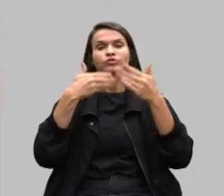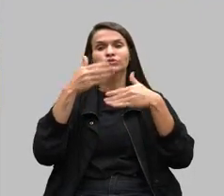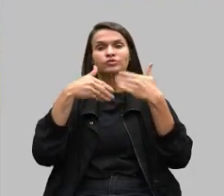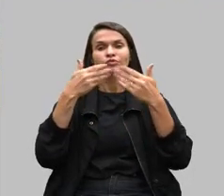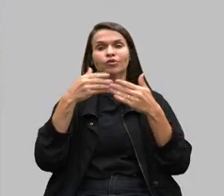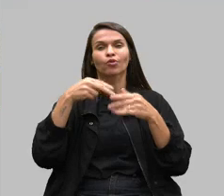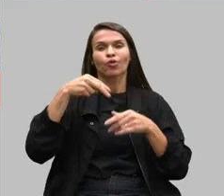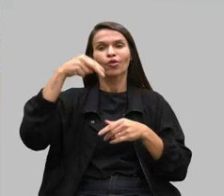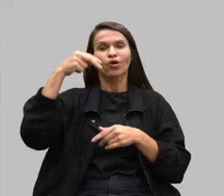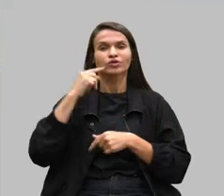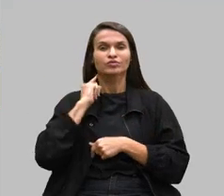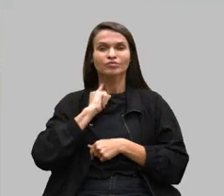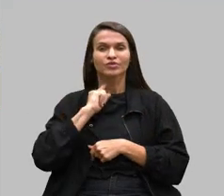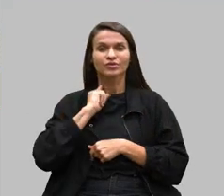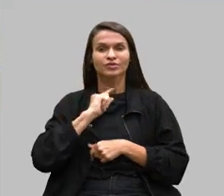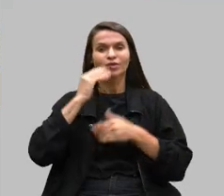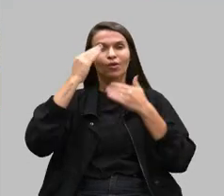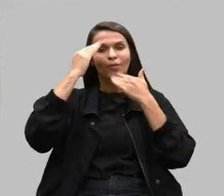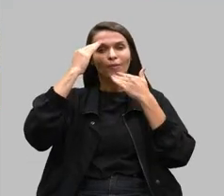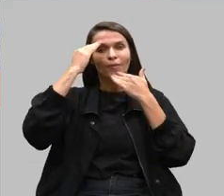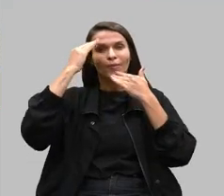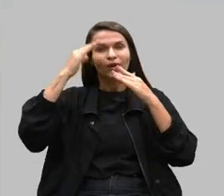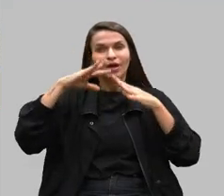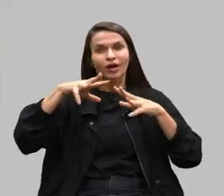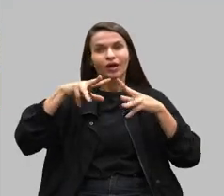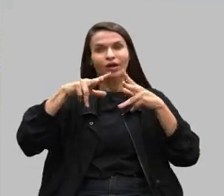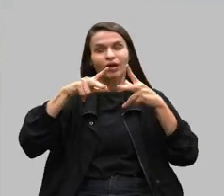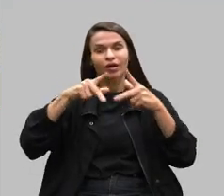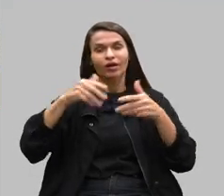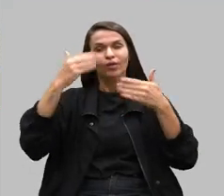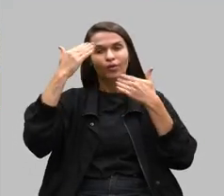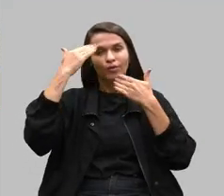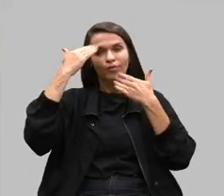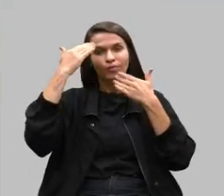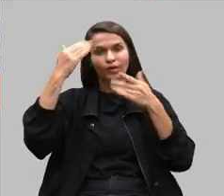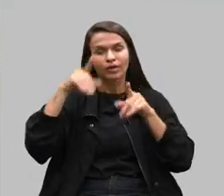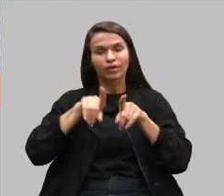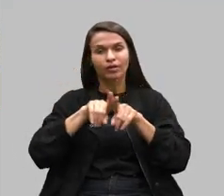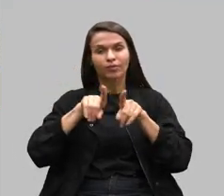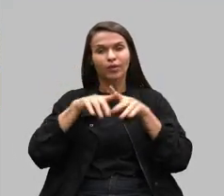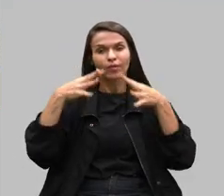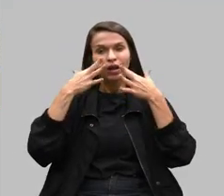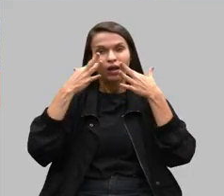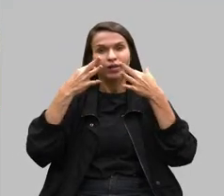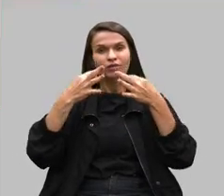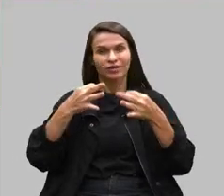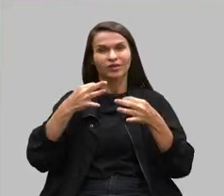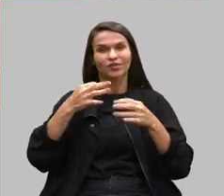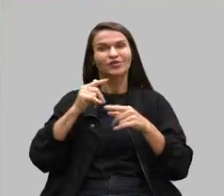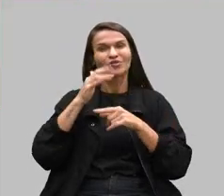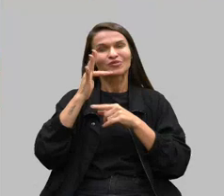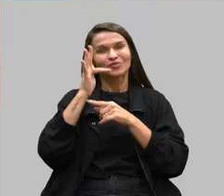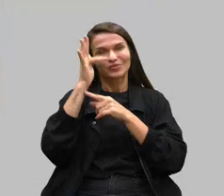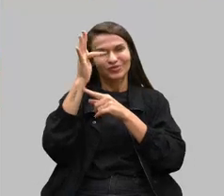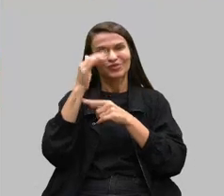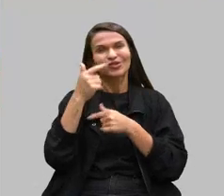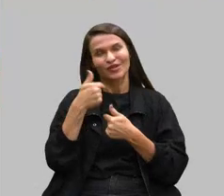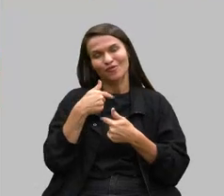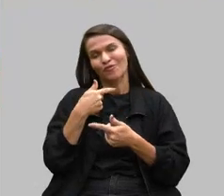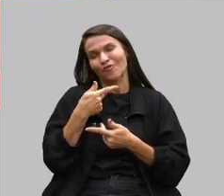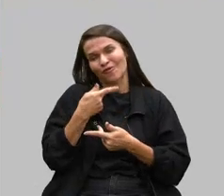Minas Muito obrigado a todos e obrigado pela atenção e da próxima vez eu pego meu